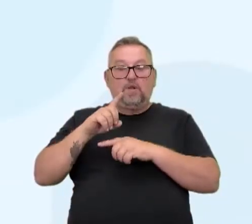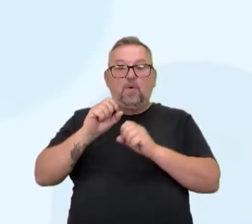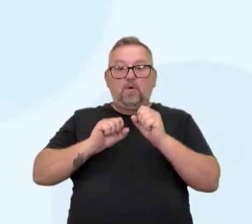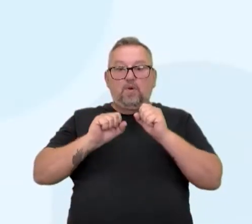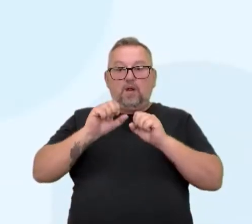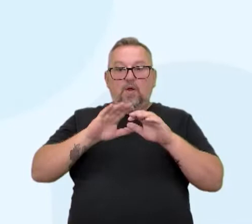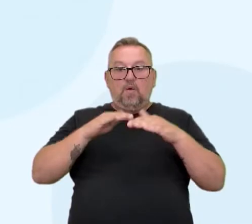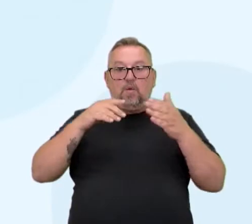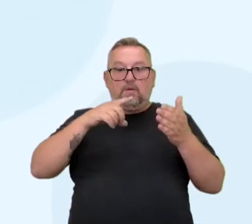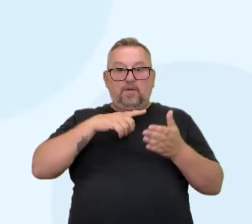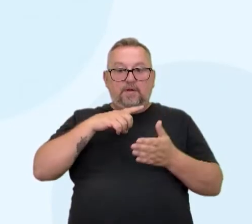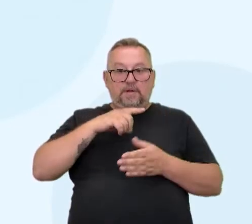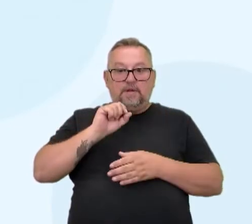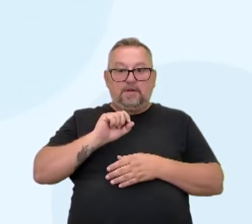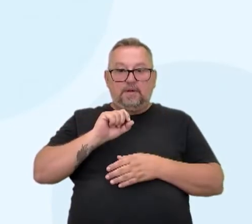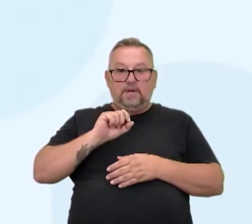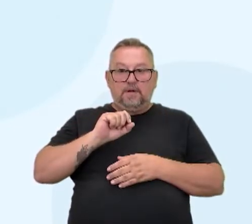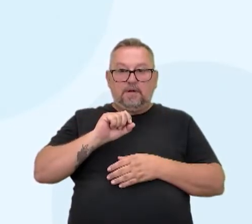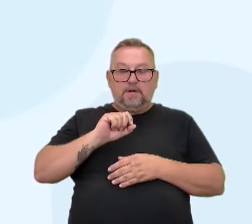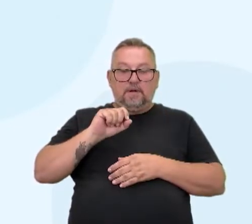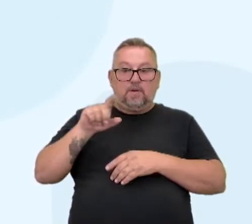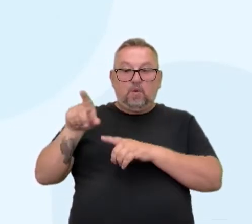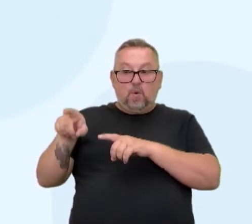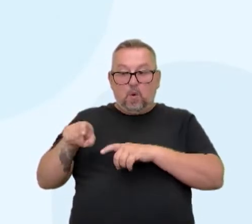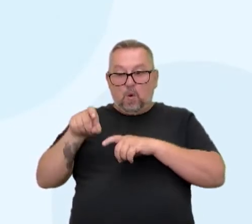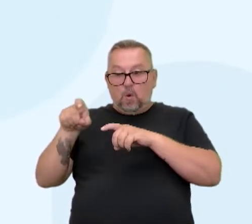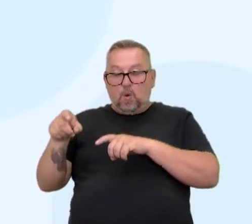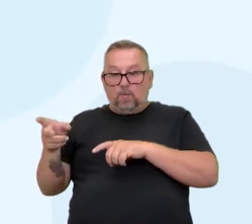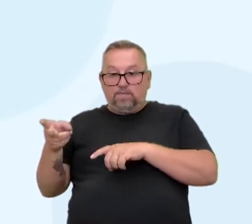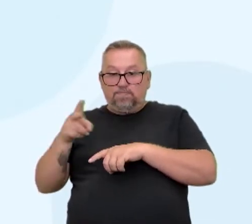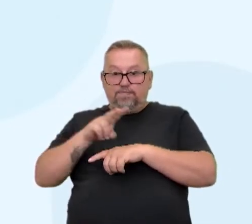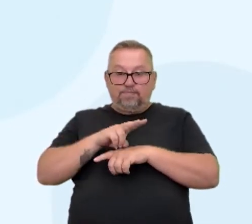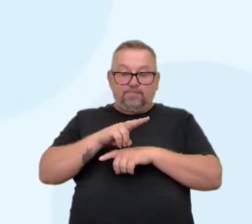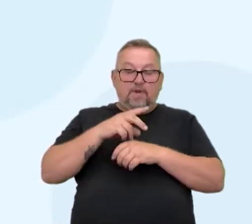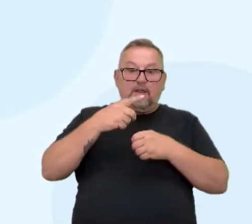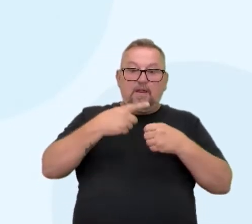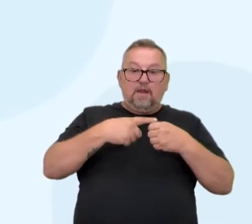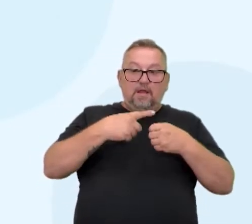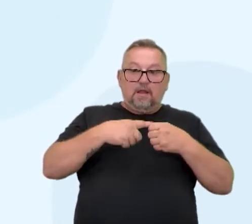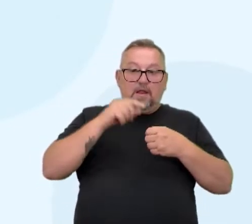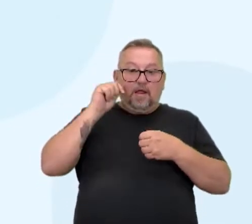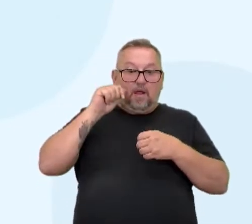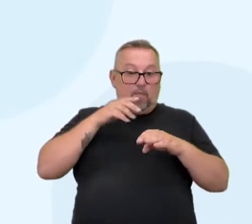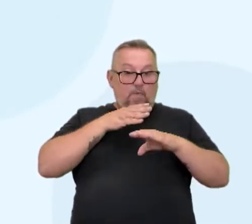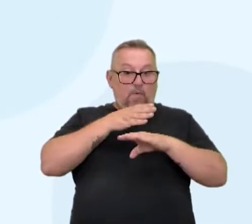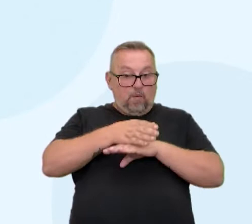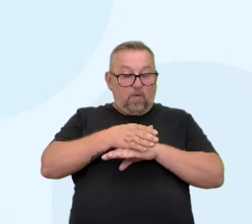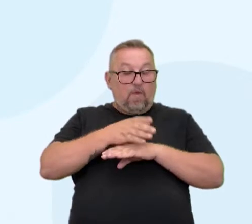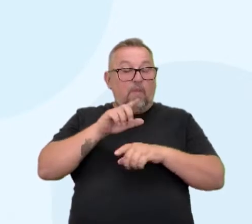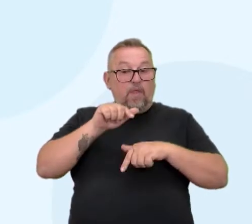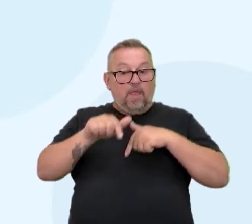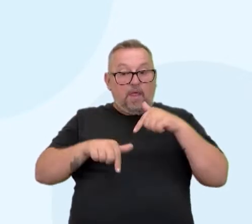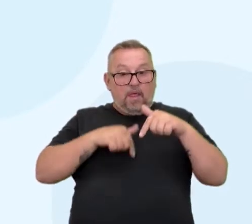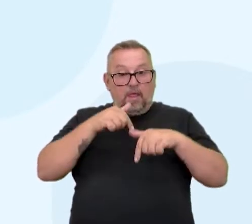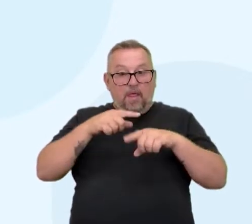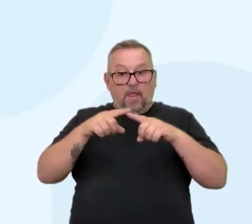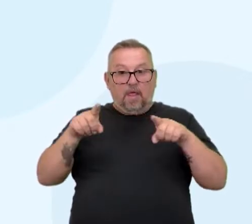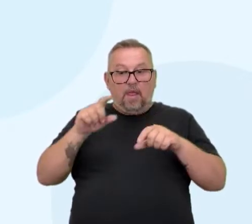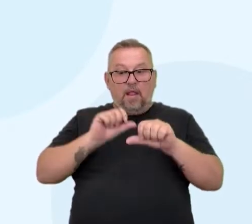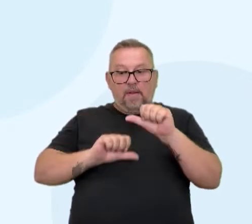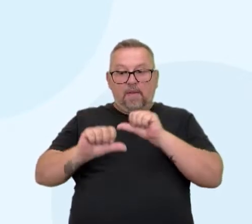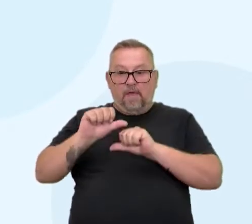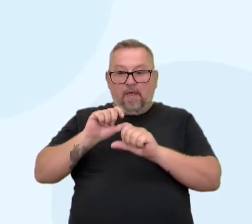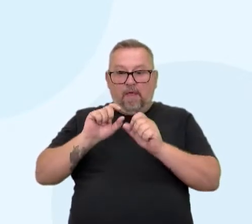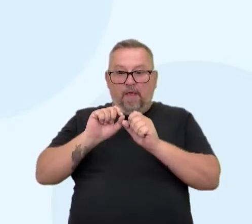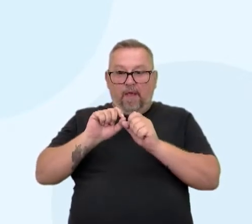quando se tem aí essa transição aí do campo para a cidade, as mulheres mais inseridas no mercado de trabalho, uma mudança, né, a gente